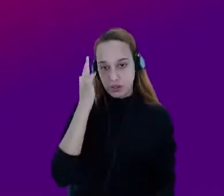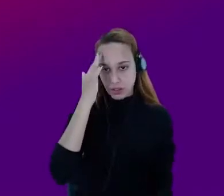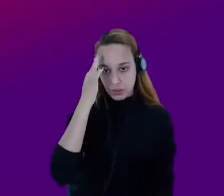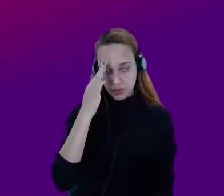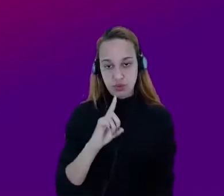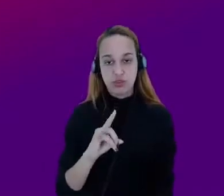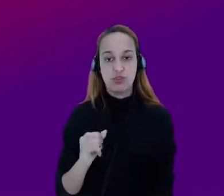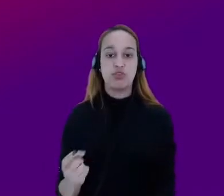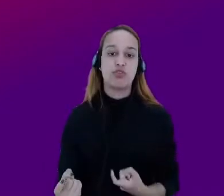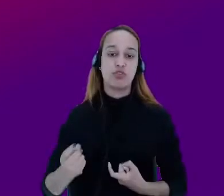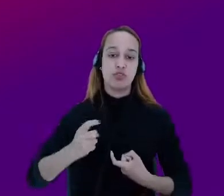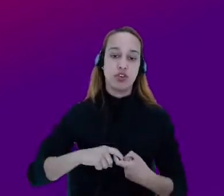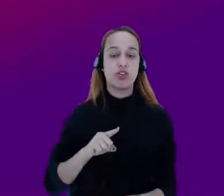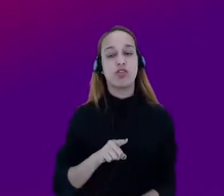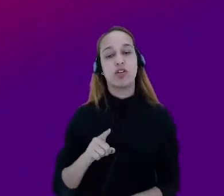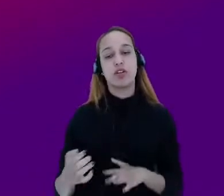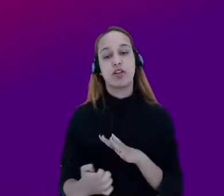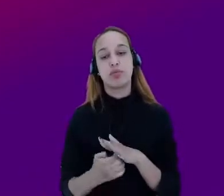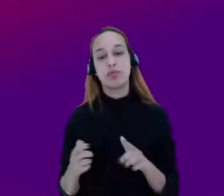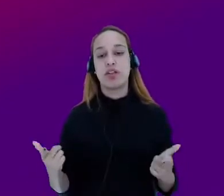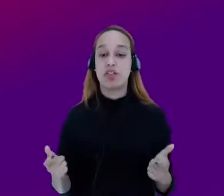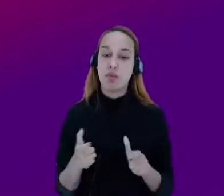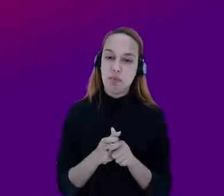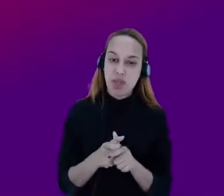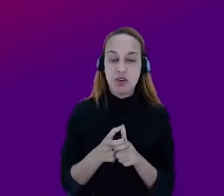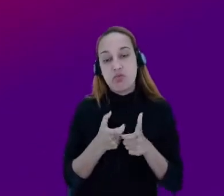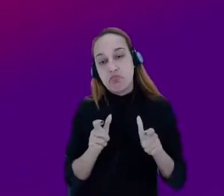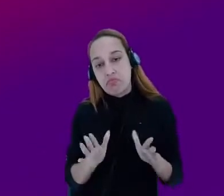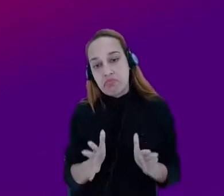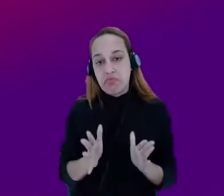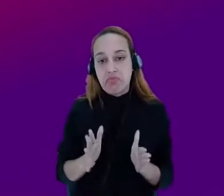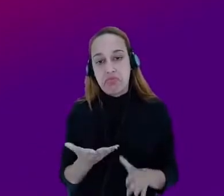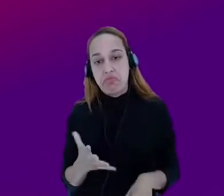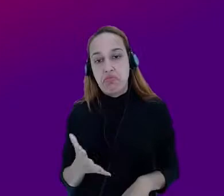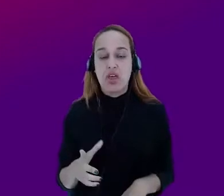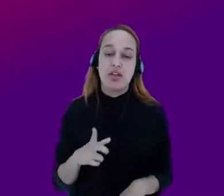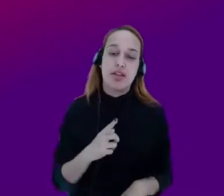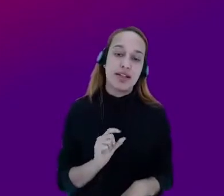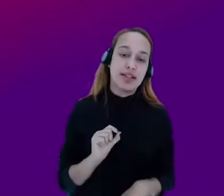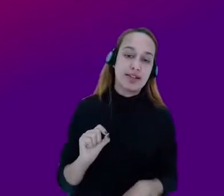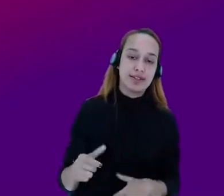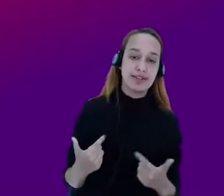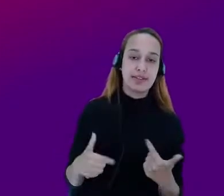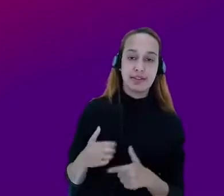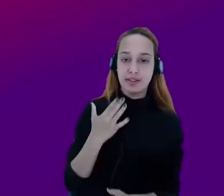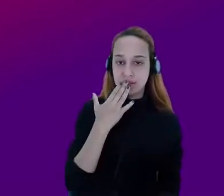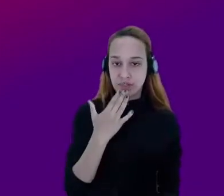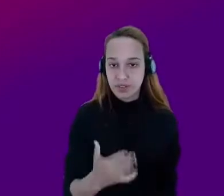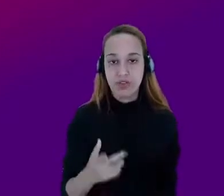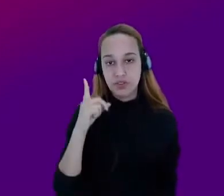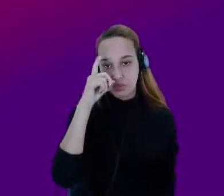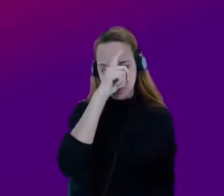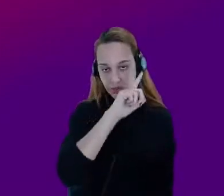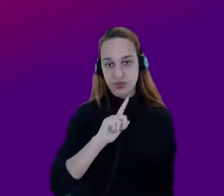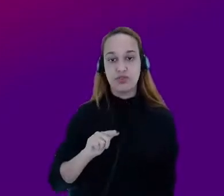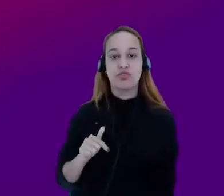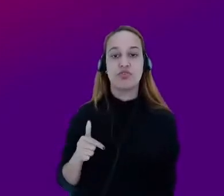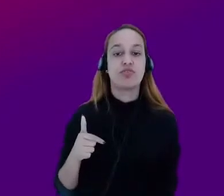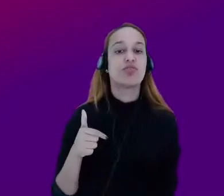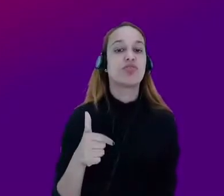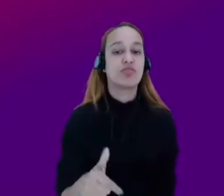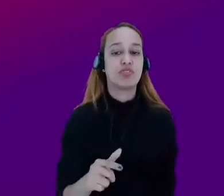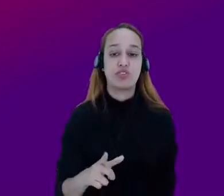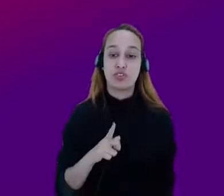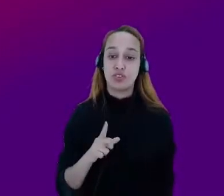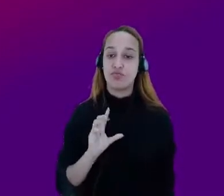para uma empresa pequena e média, muitas vezes esse tipo de trabalho é muito difícil de fazer com um investimento próprio. Então, o